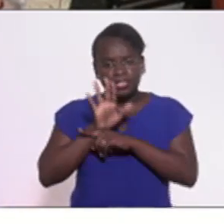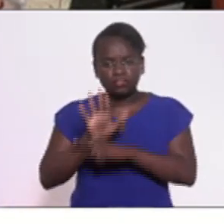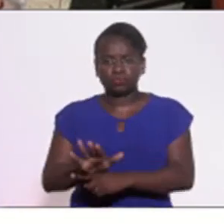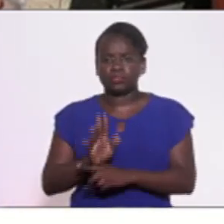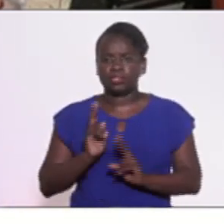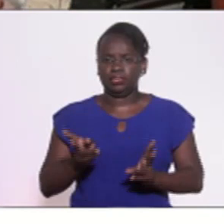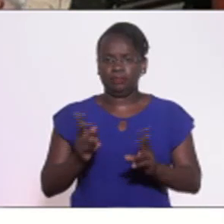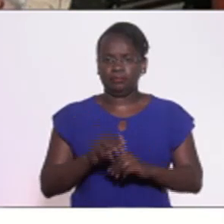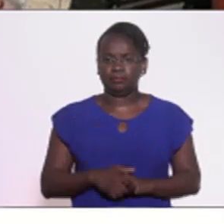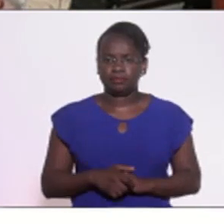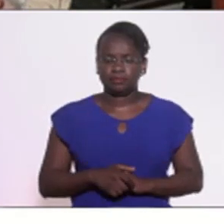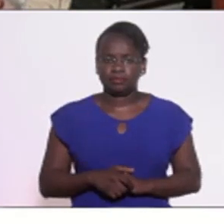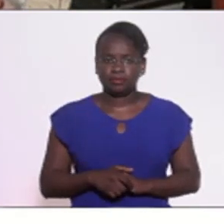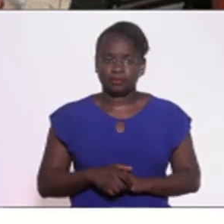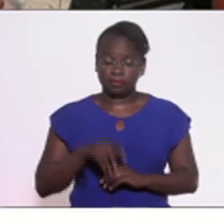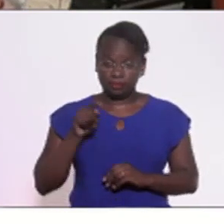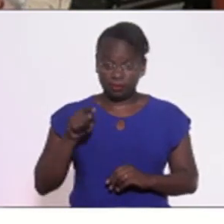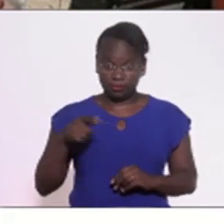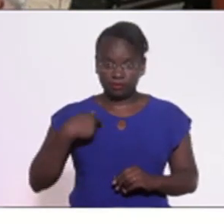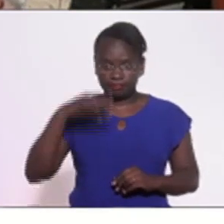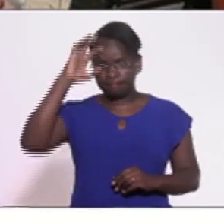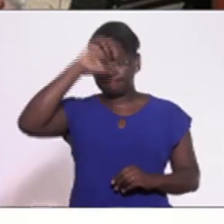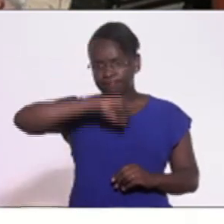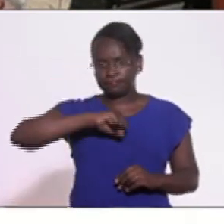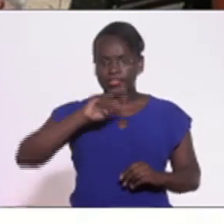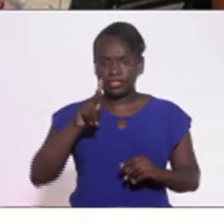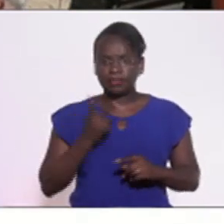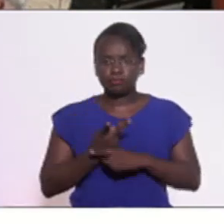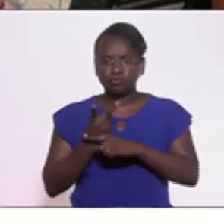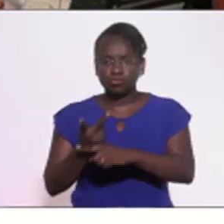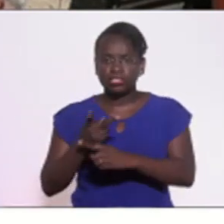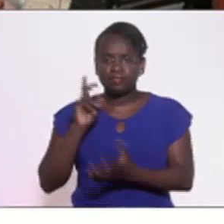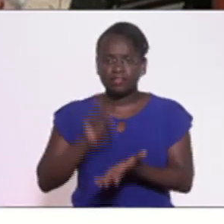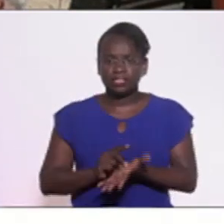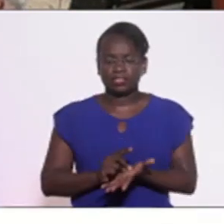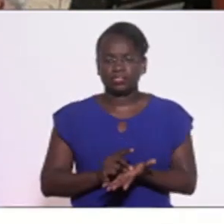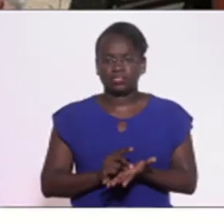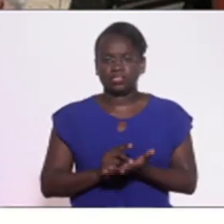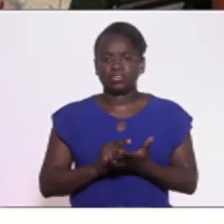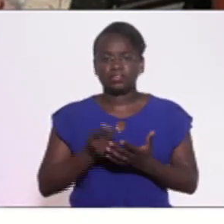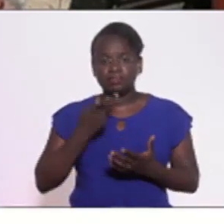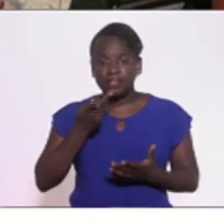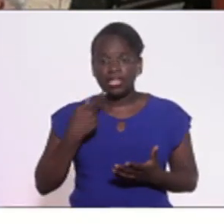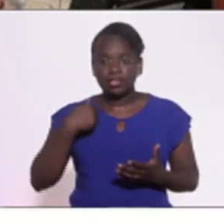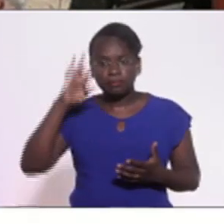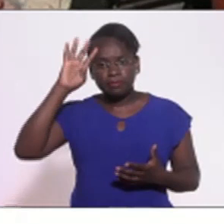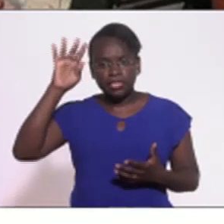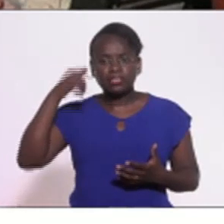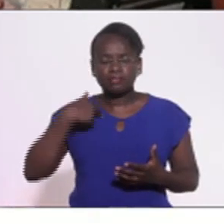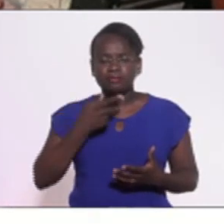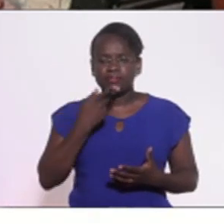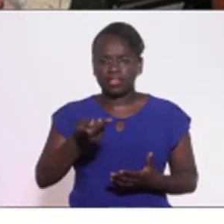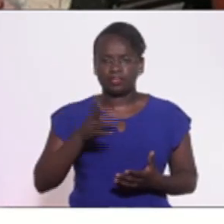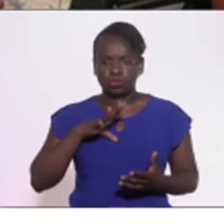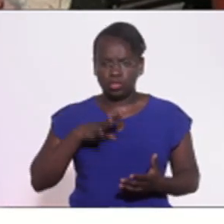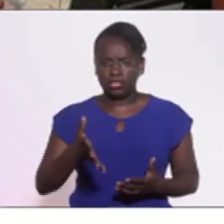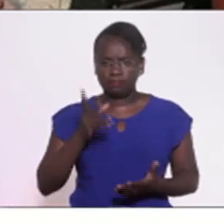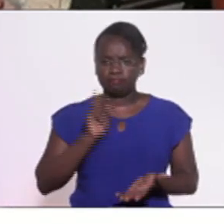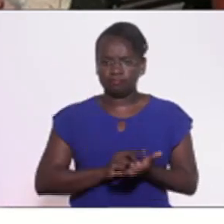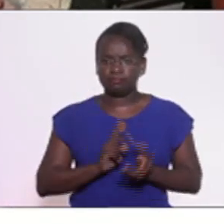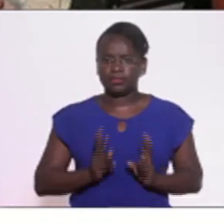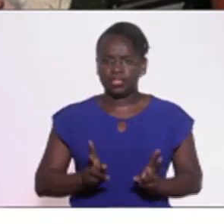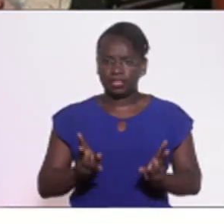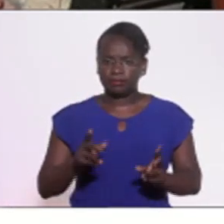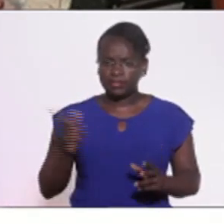precisa. Com você eu aprendi a buscar sempre a verdade, a falar o que eu penso sempre. A